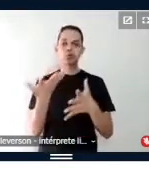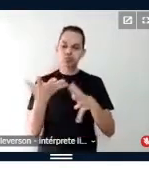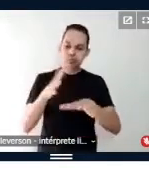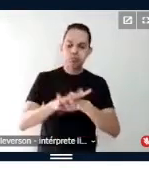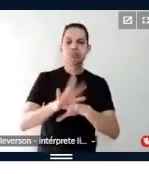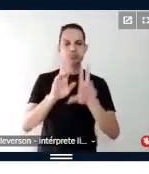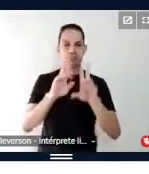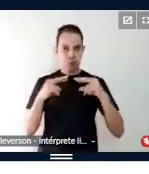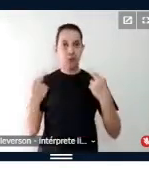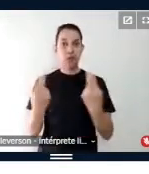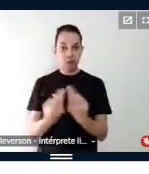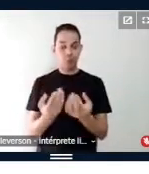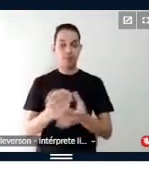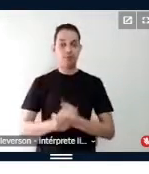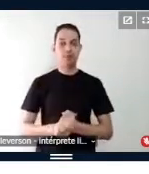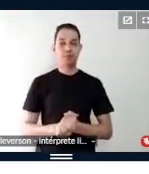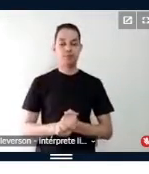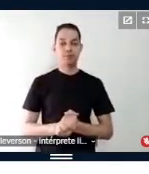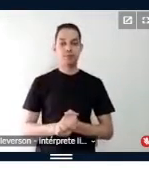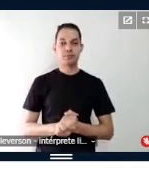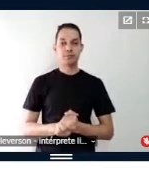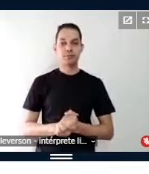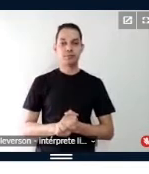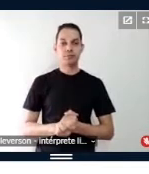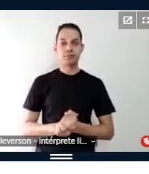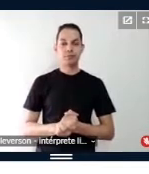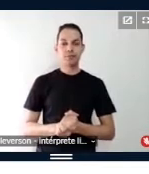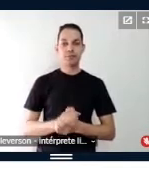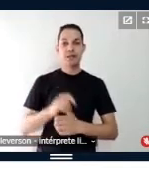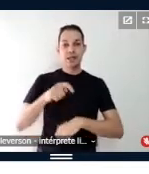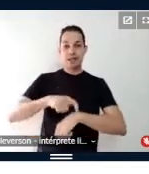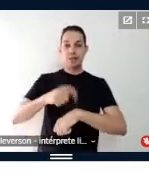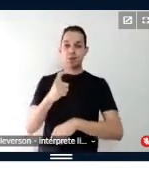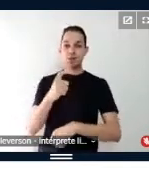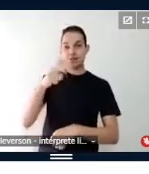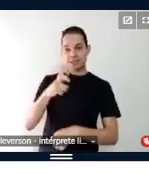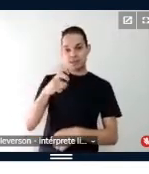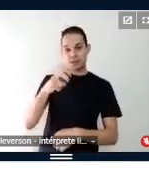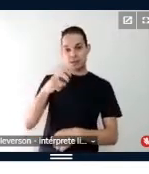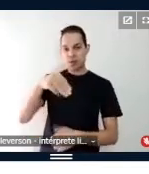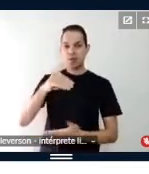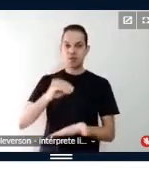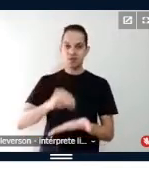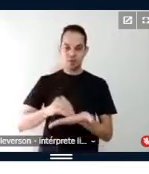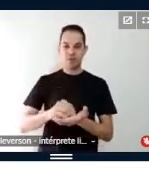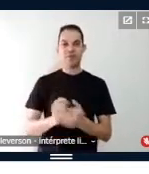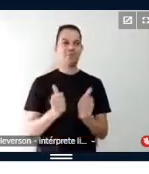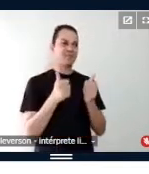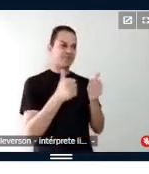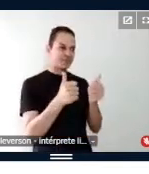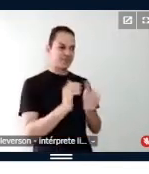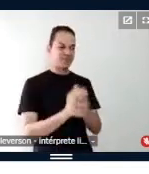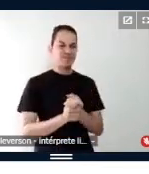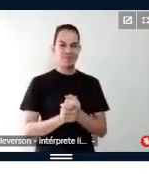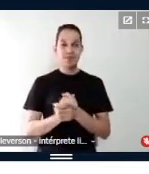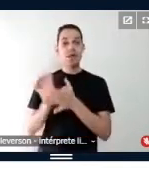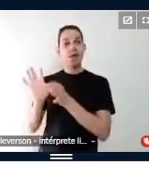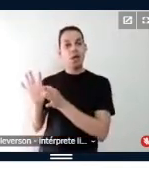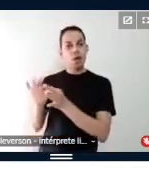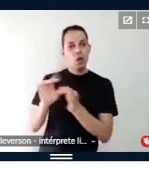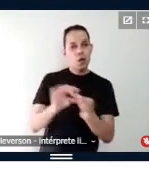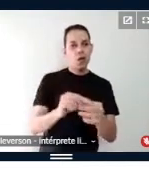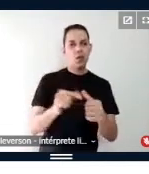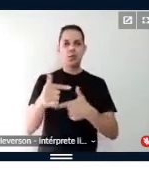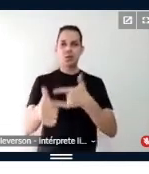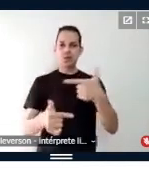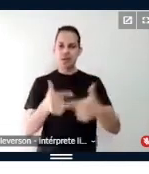Então, passando mais... Cinco minutos, frases. Tá bom. Os contextos de atuação, para cada contexto